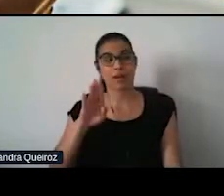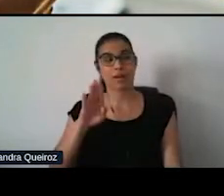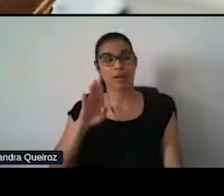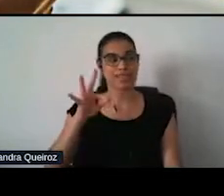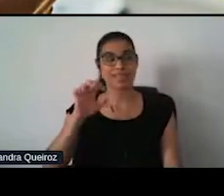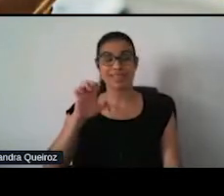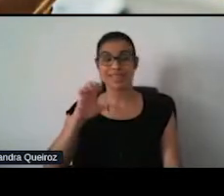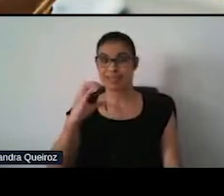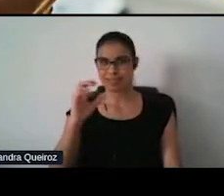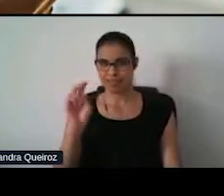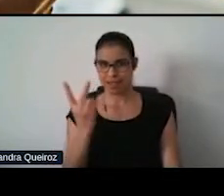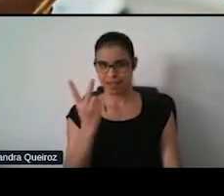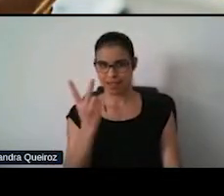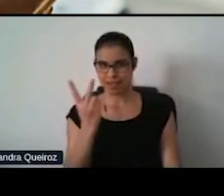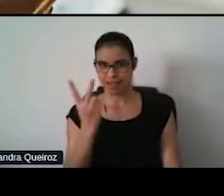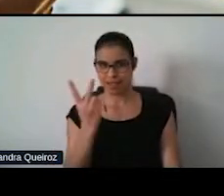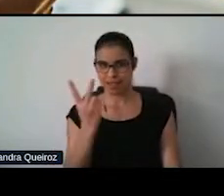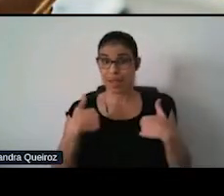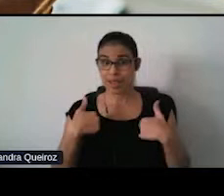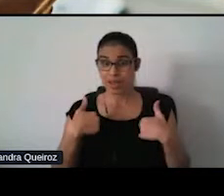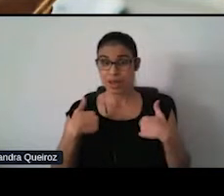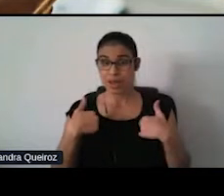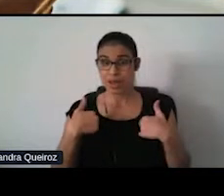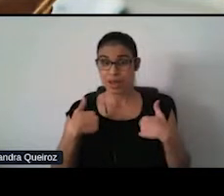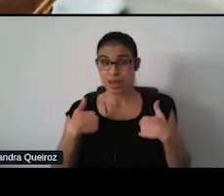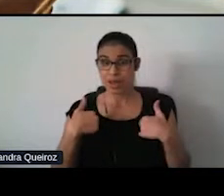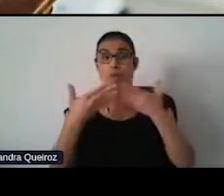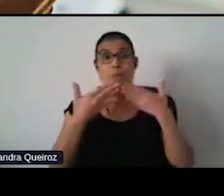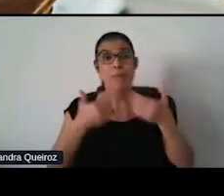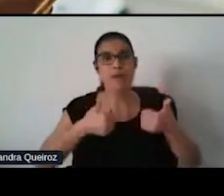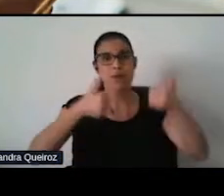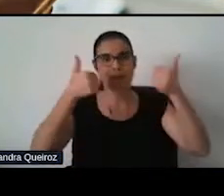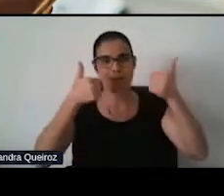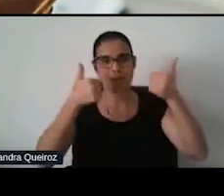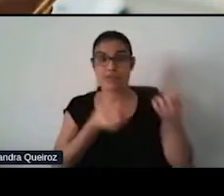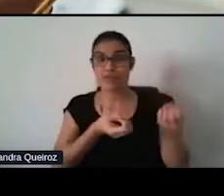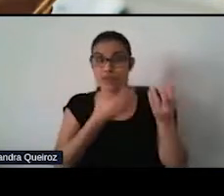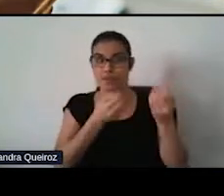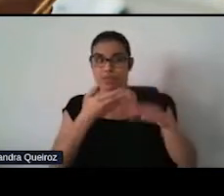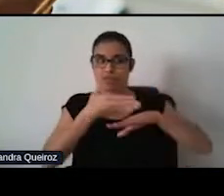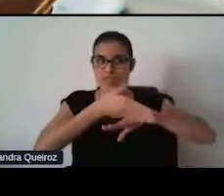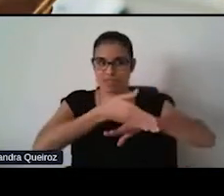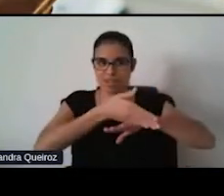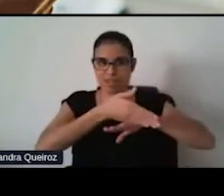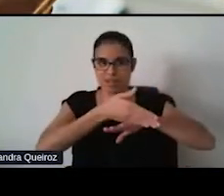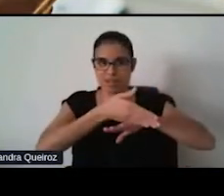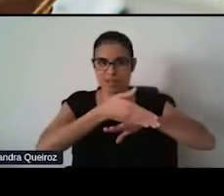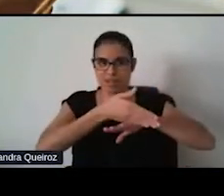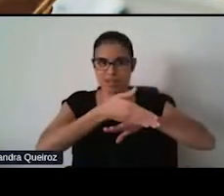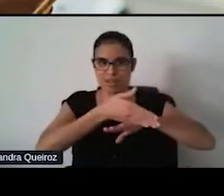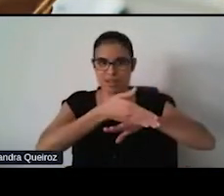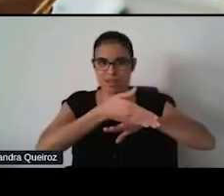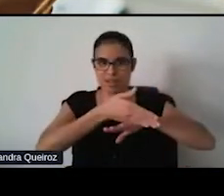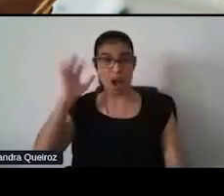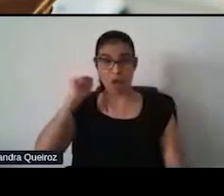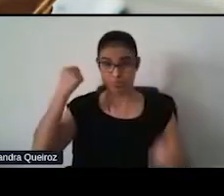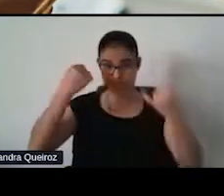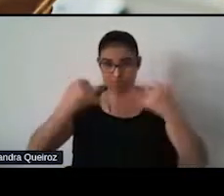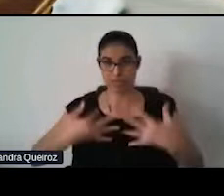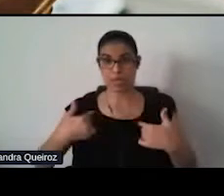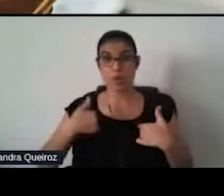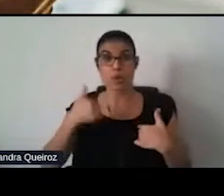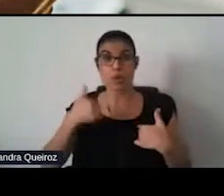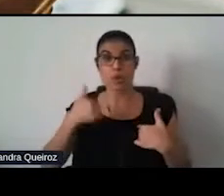a acessibilidade na visualização de dados através de boas práticas. Eu vou fazer minha autodescrição. Eu sou uma mulher branca